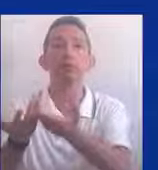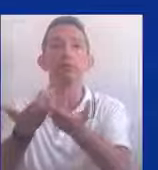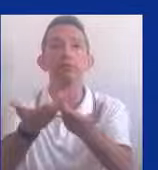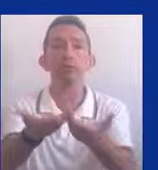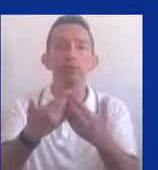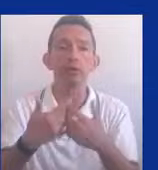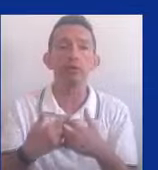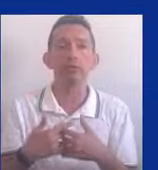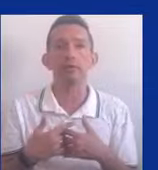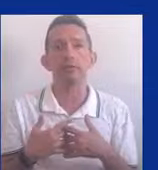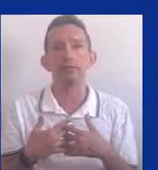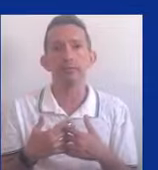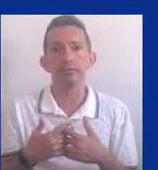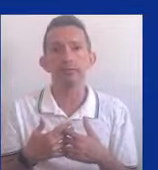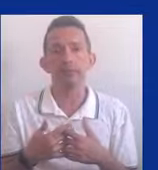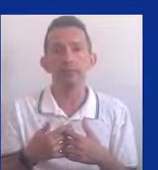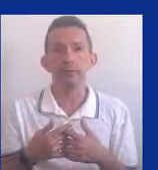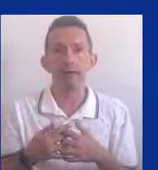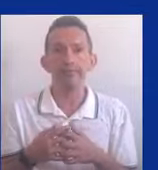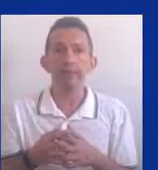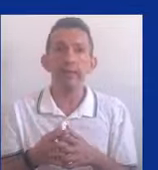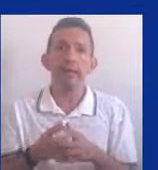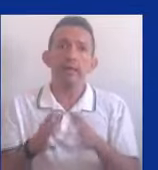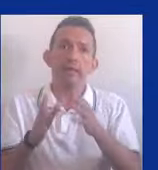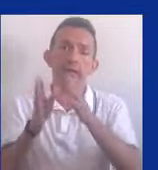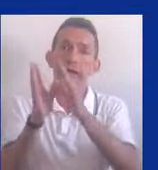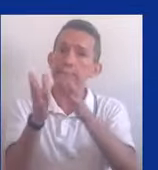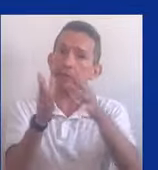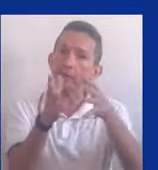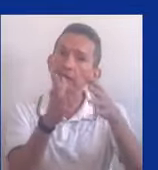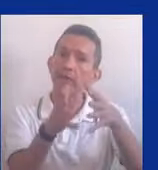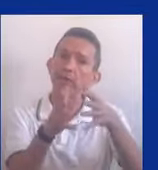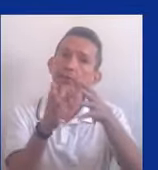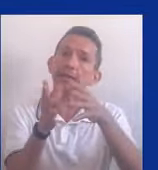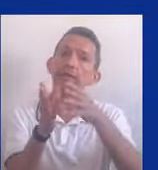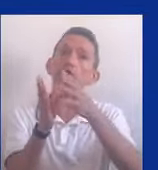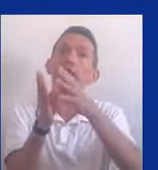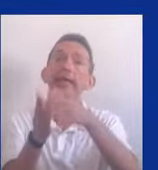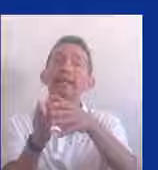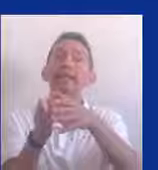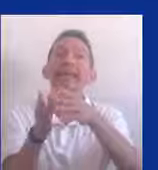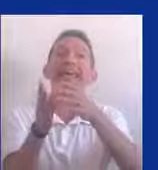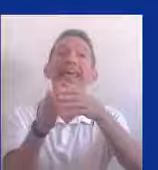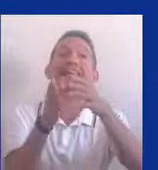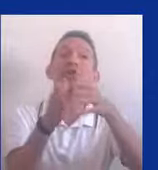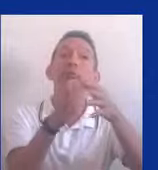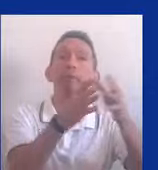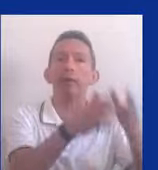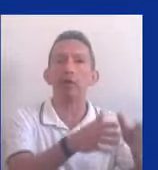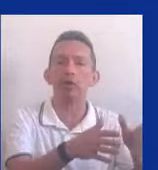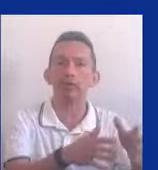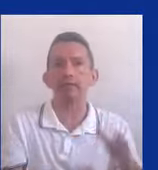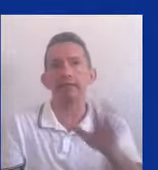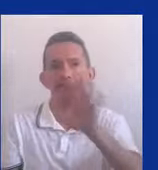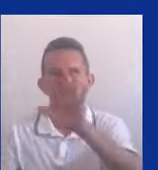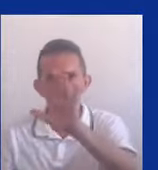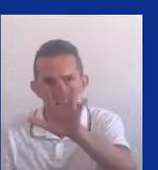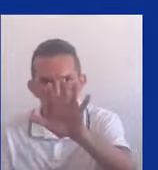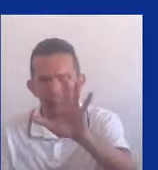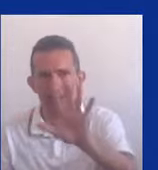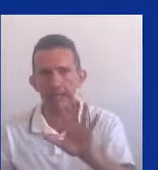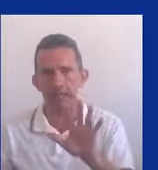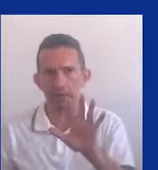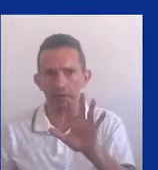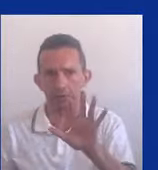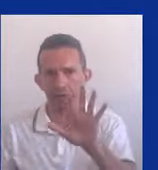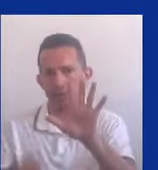forma direta ou de forma indireta. Tá? Então, essas são as chamadas de organelas endomembranosas. Aí vamos